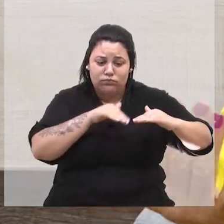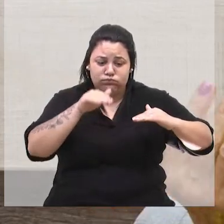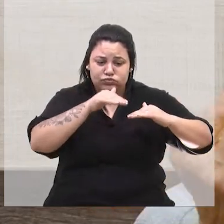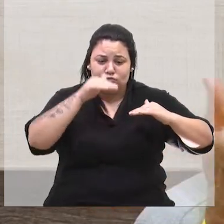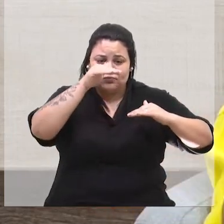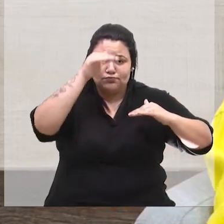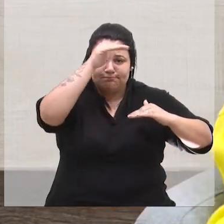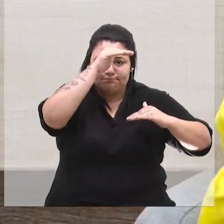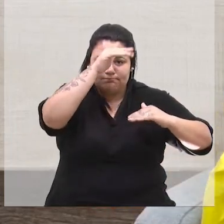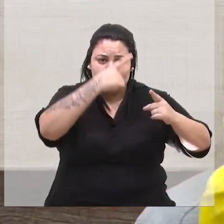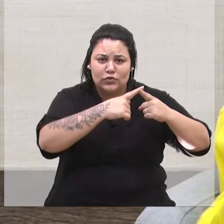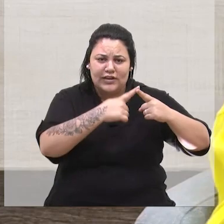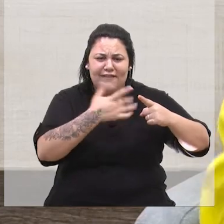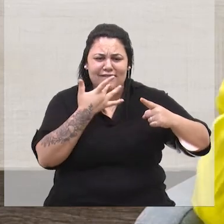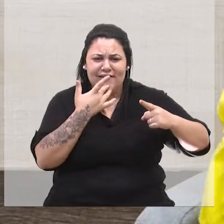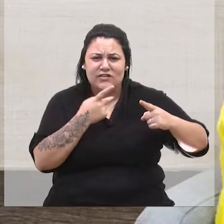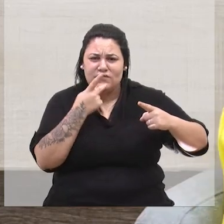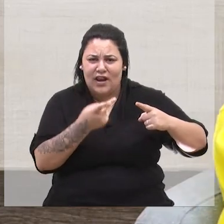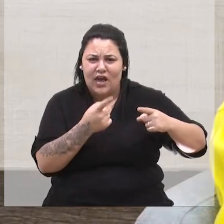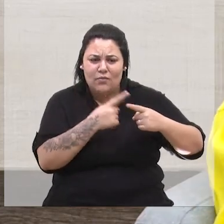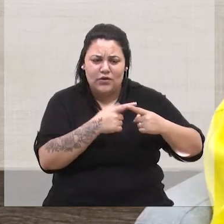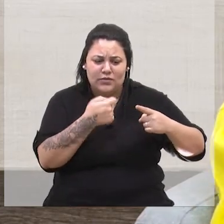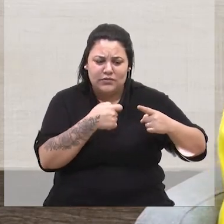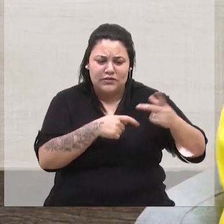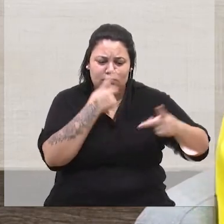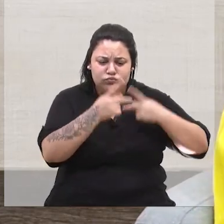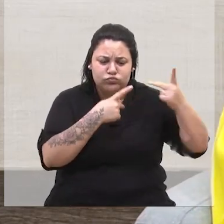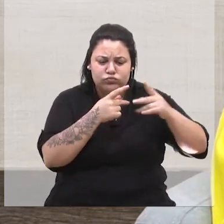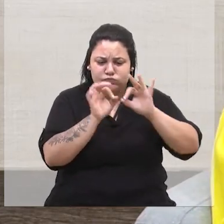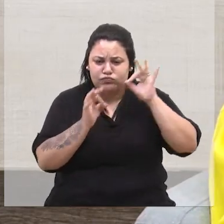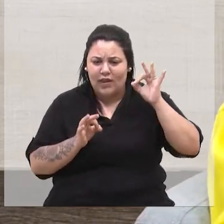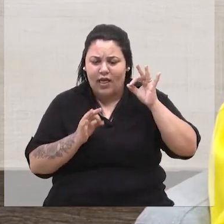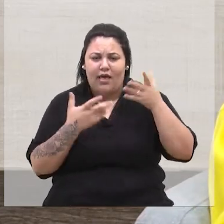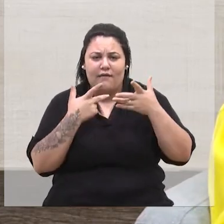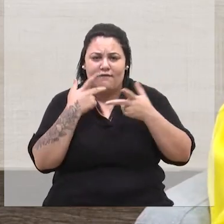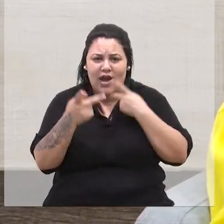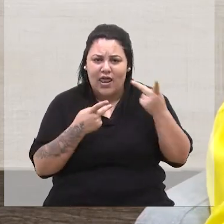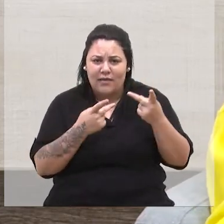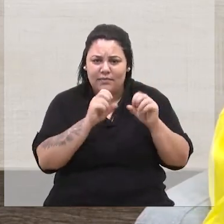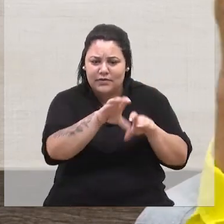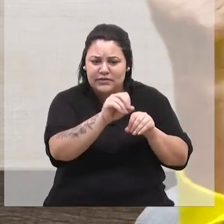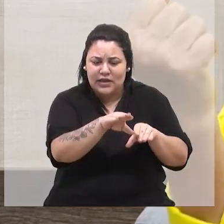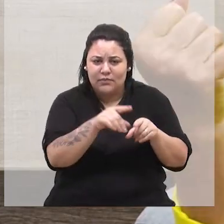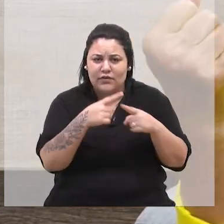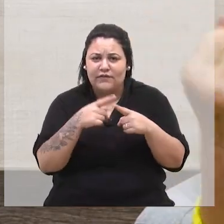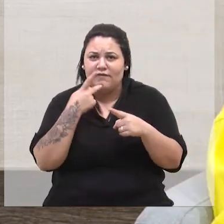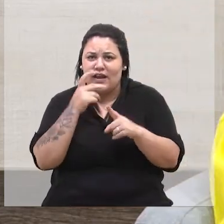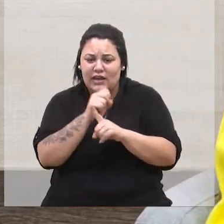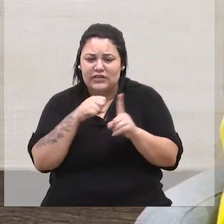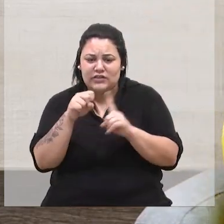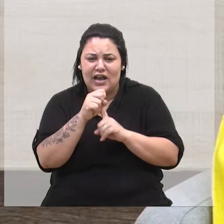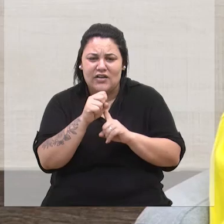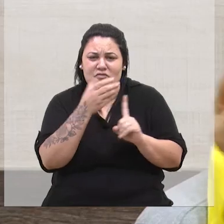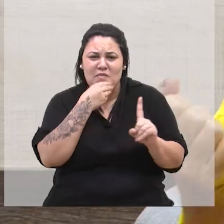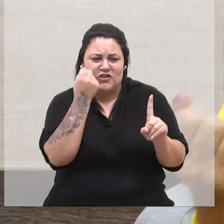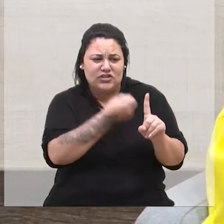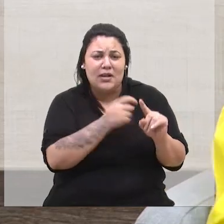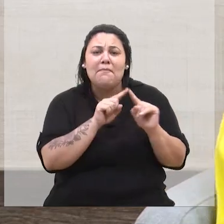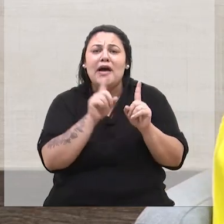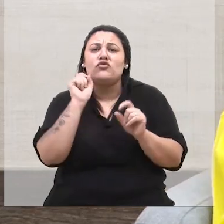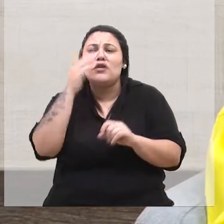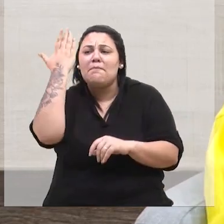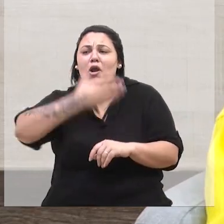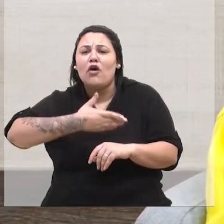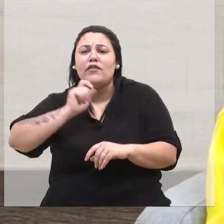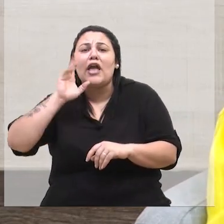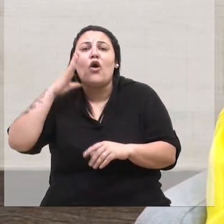patriarcal. Porque é fácil dizer, eu preciso criar argumentos para tal. Ou dizer que a nossa sociedade é machista, mas que estudos me mostram que